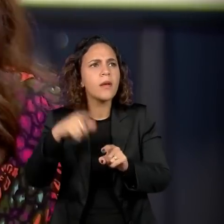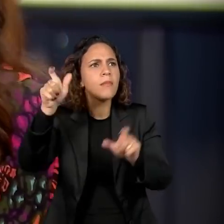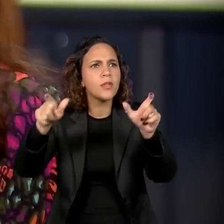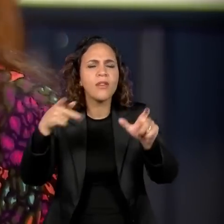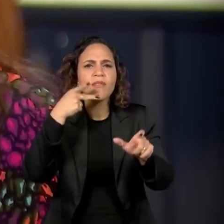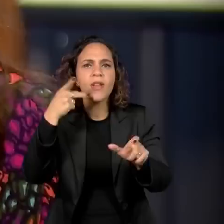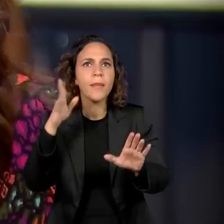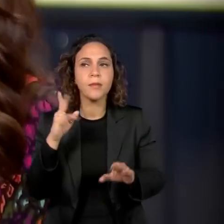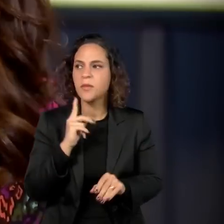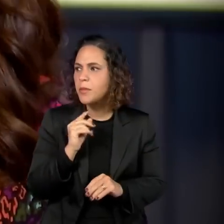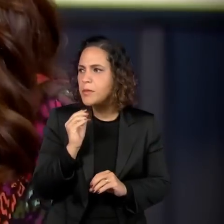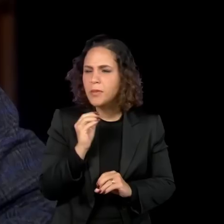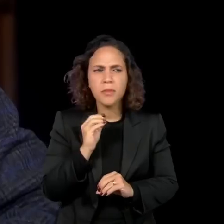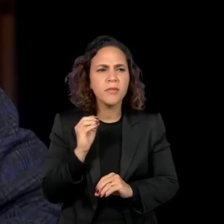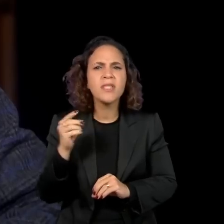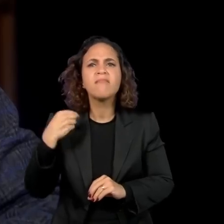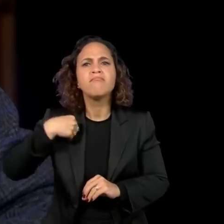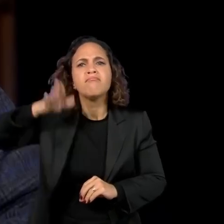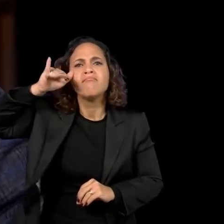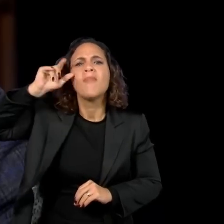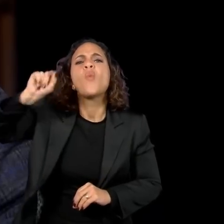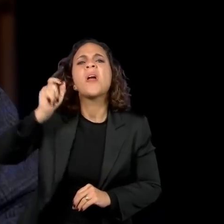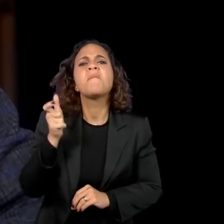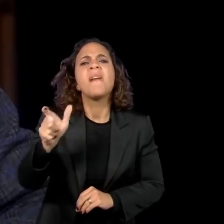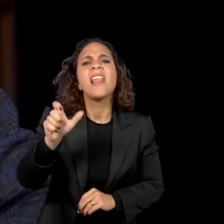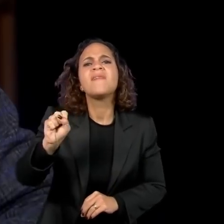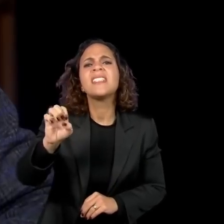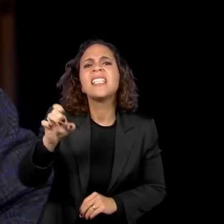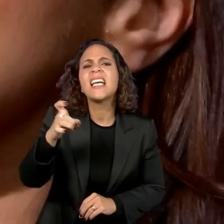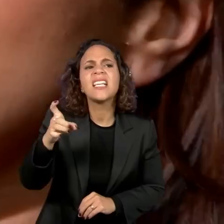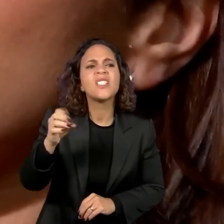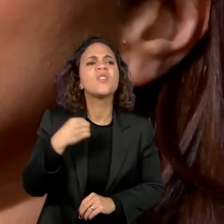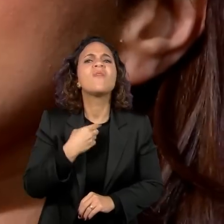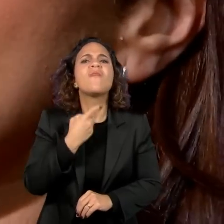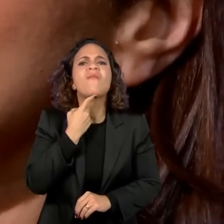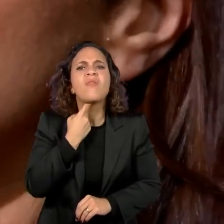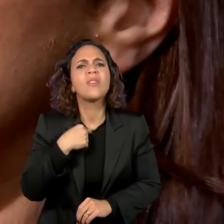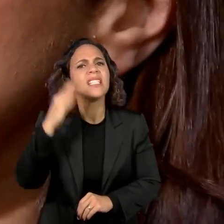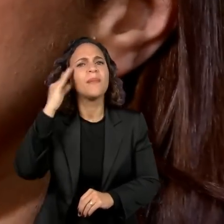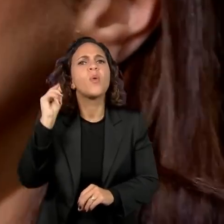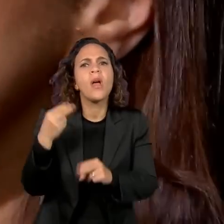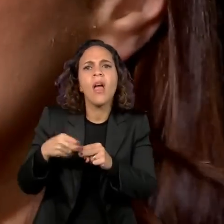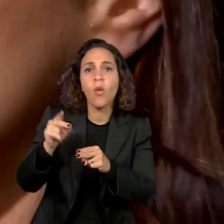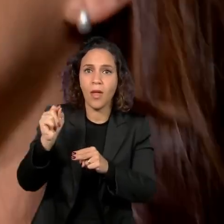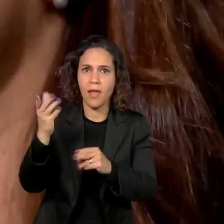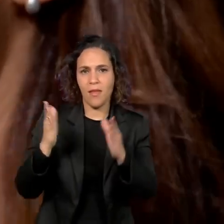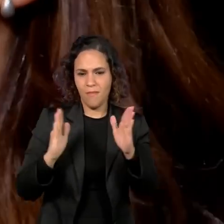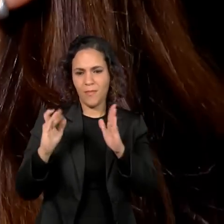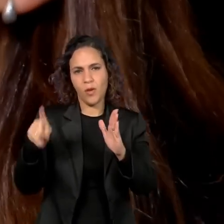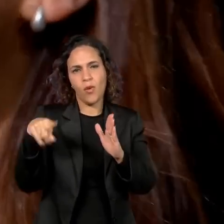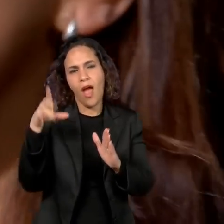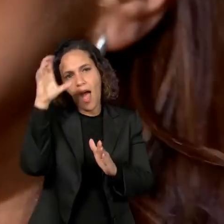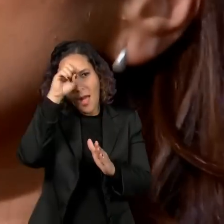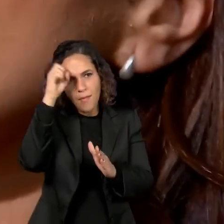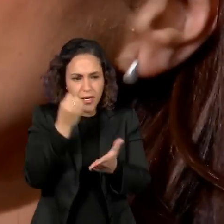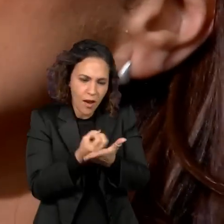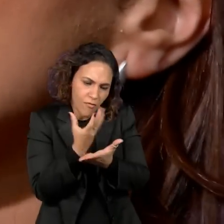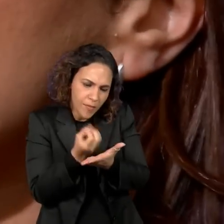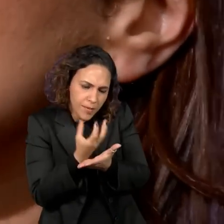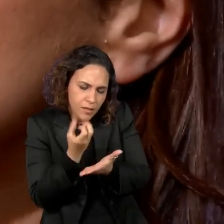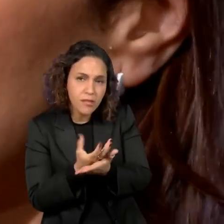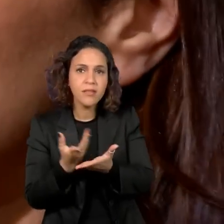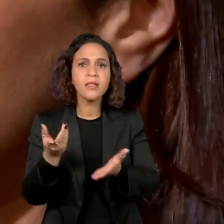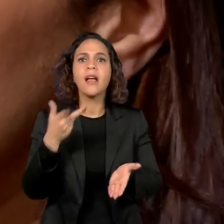mas tem um... falando de um jeito disfarçado. Né? Aí a criança nessa fase tá em alfabetização, processo de alfabetização, ela vai